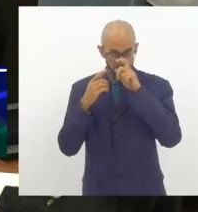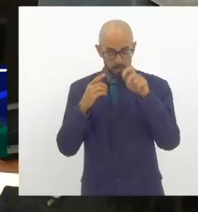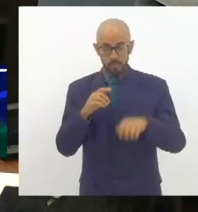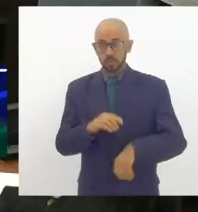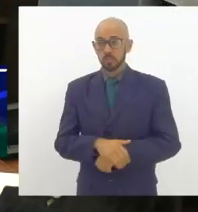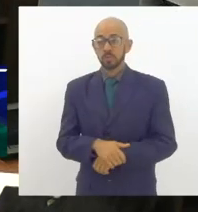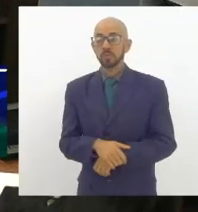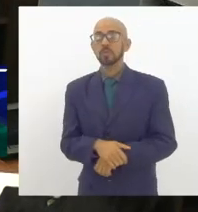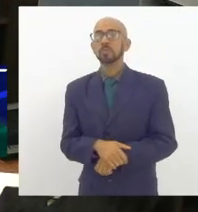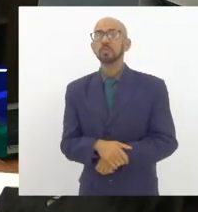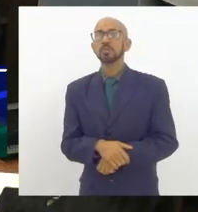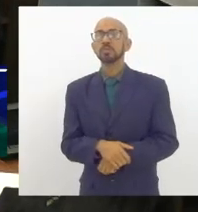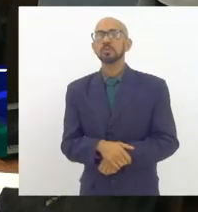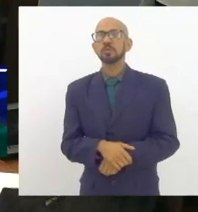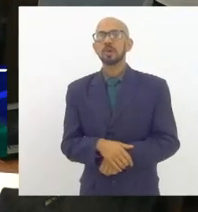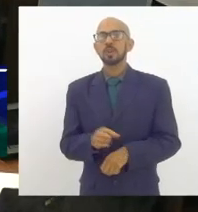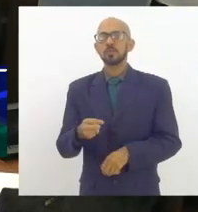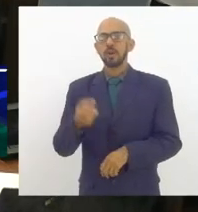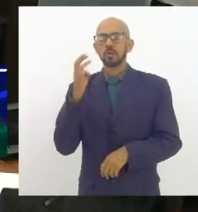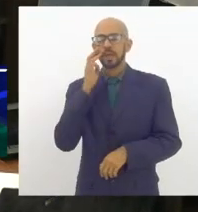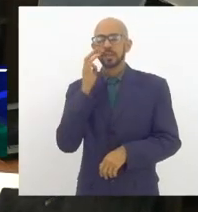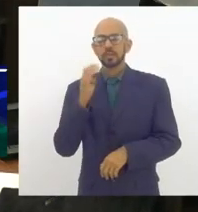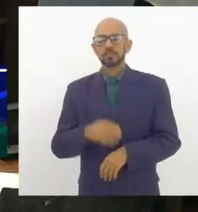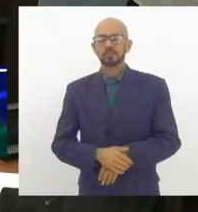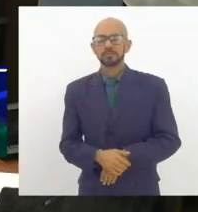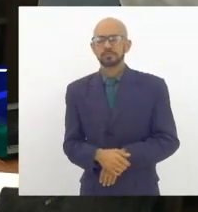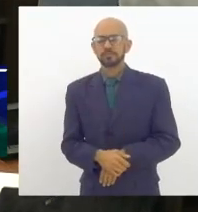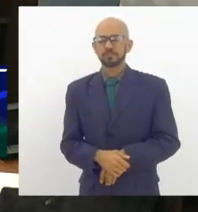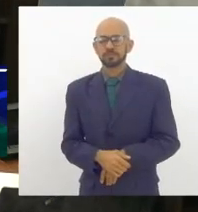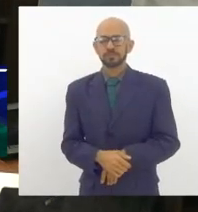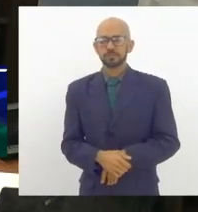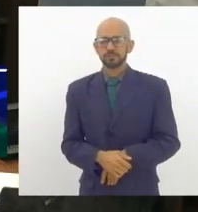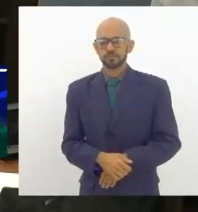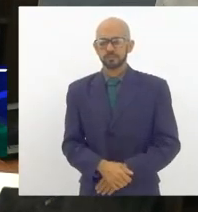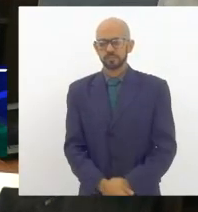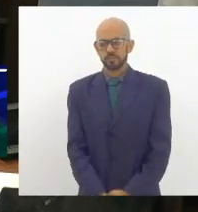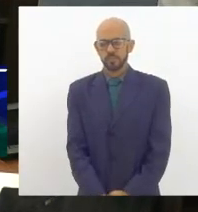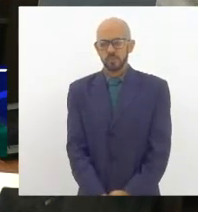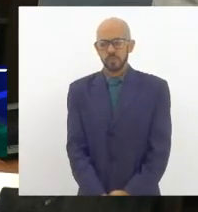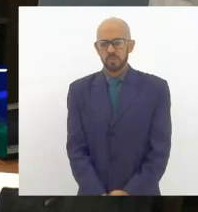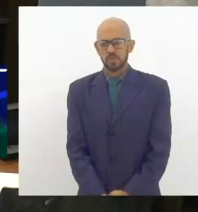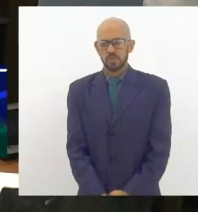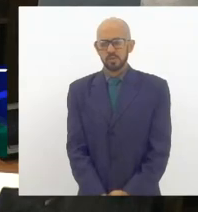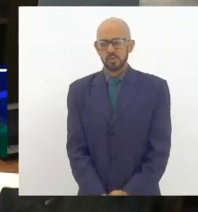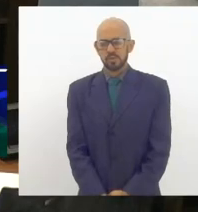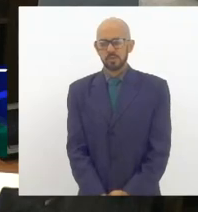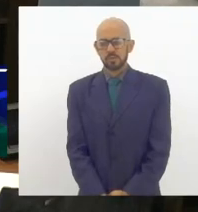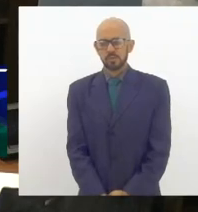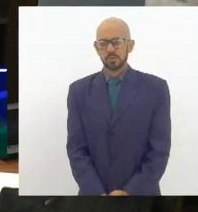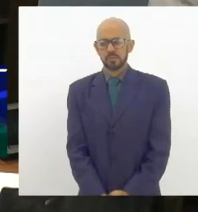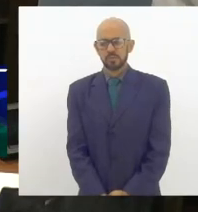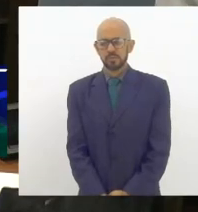Oi Valdete Carneiro E aí